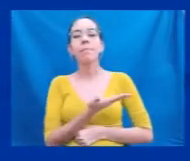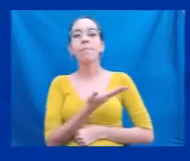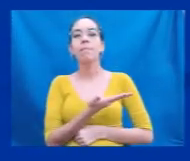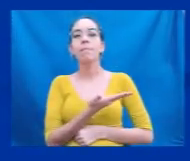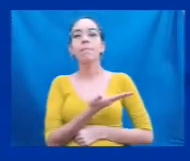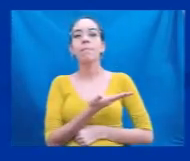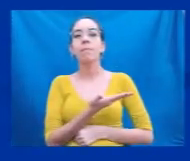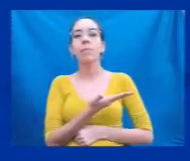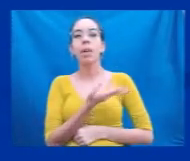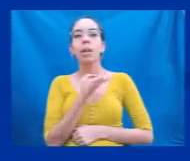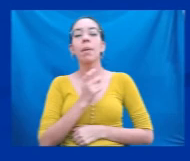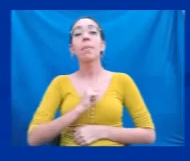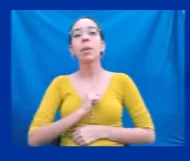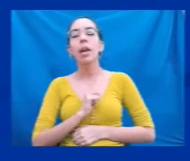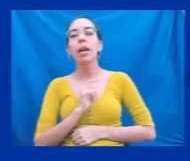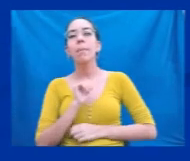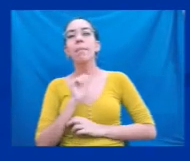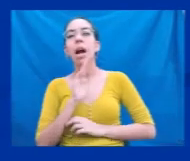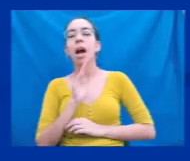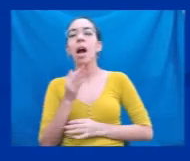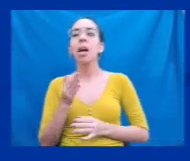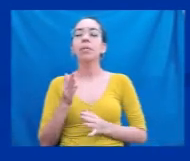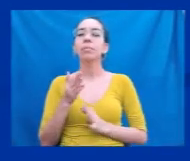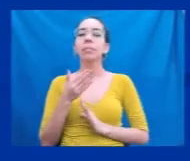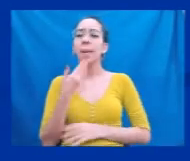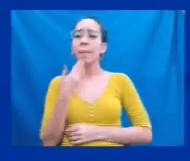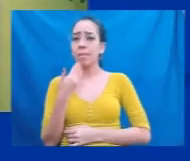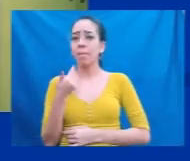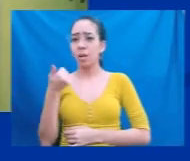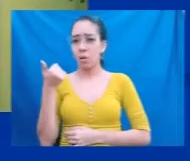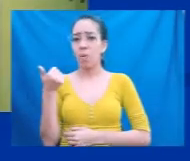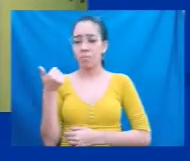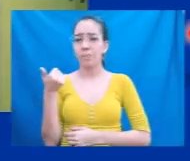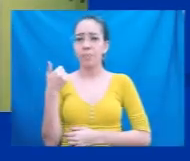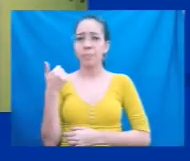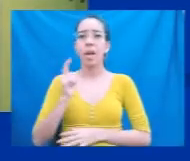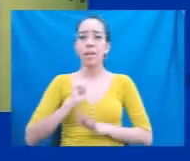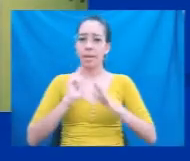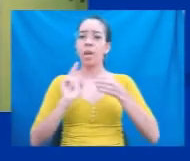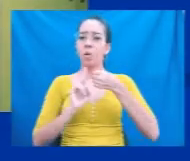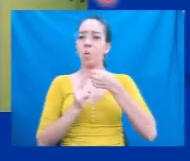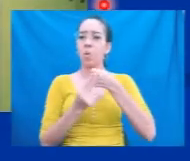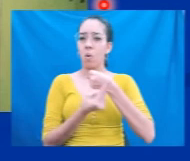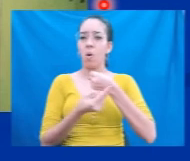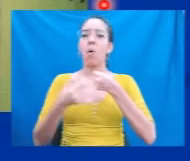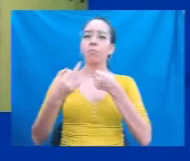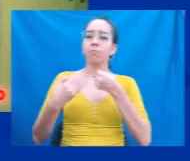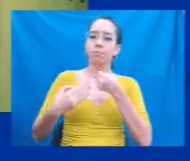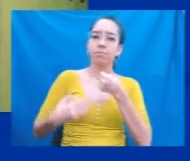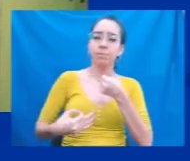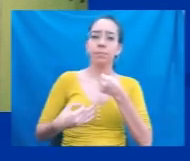Então, aqui a gente está vendo uma forma mais adequada de armazenamento. Vocês vejam, né? Eu tenho